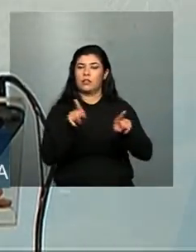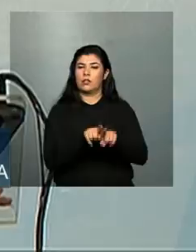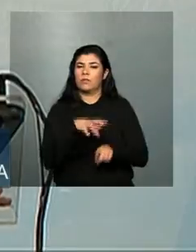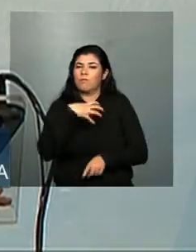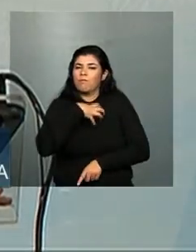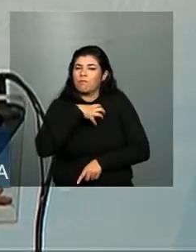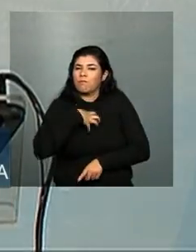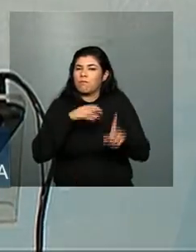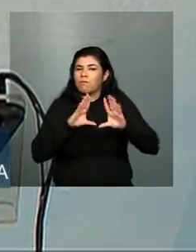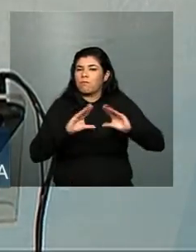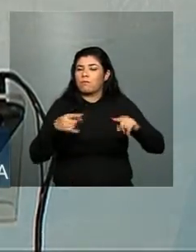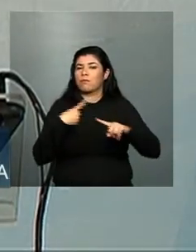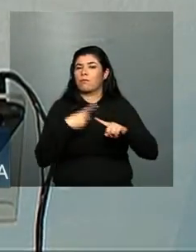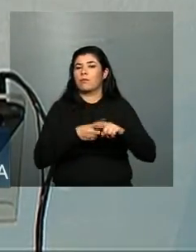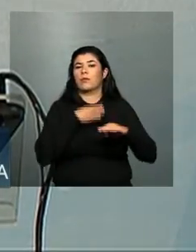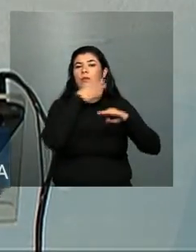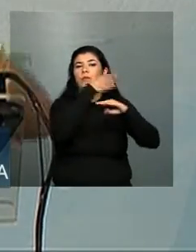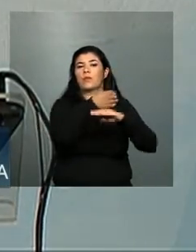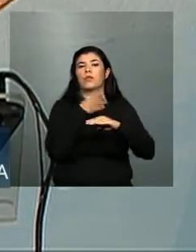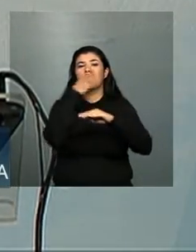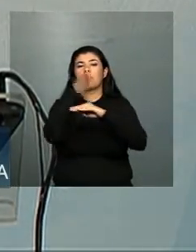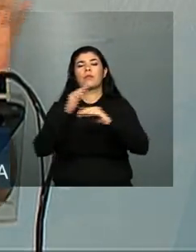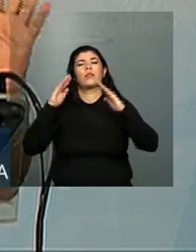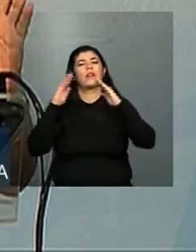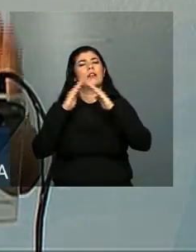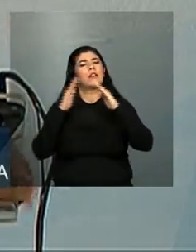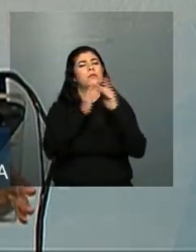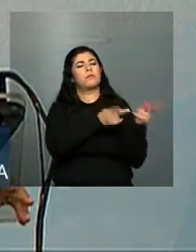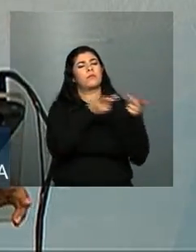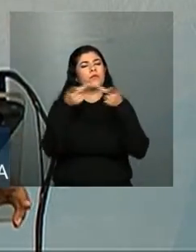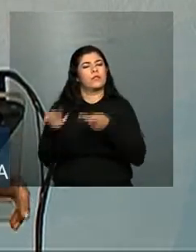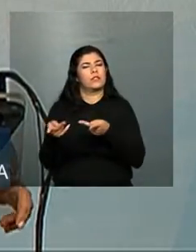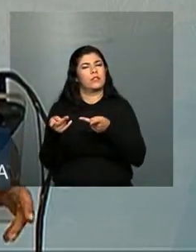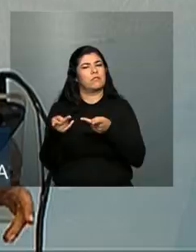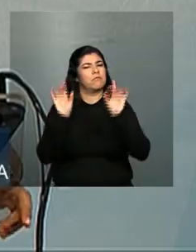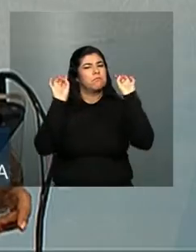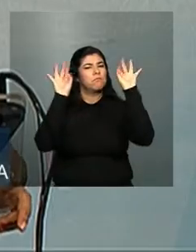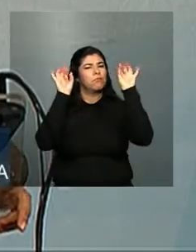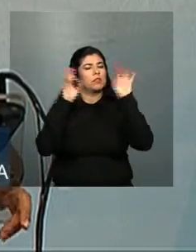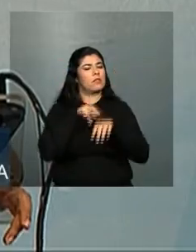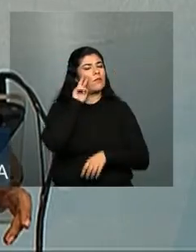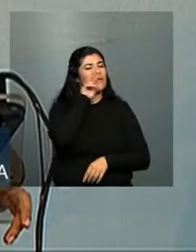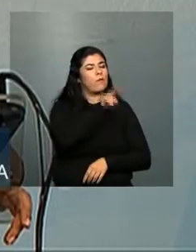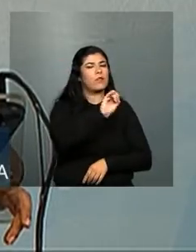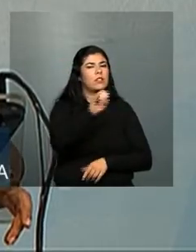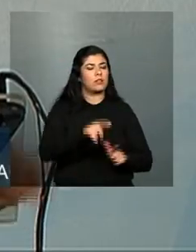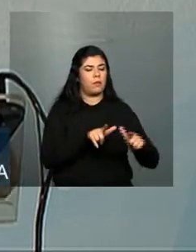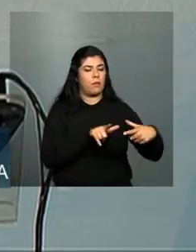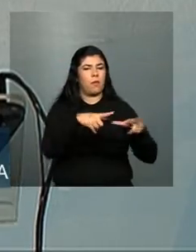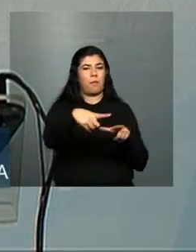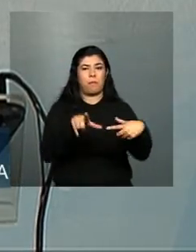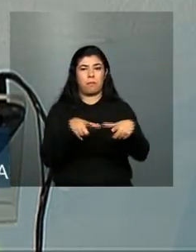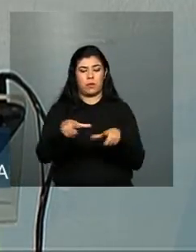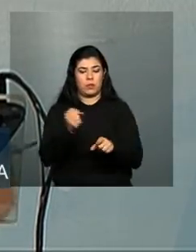a gente entra numa casa para visitar, não é só uma cerimônia. Eu vou lá olhar se o piso